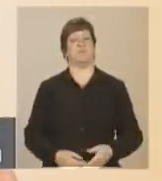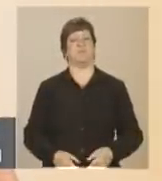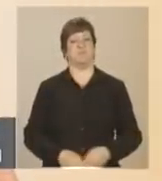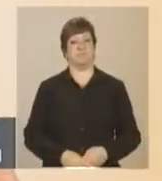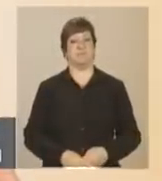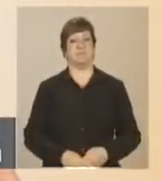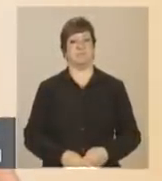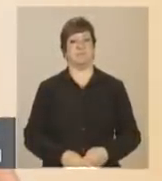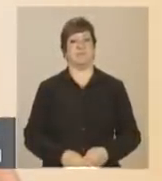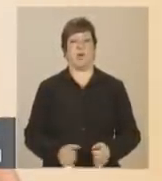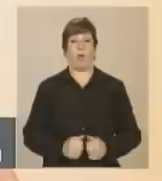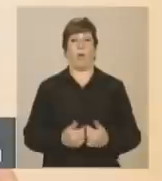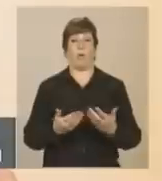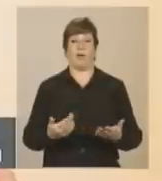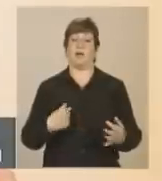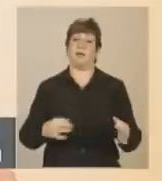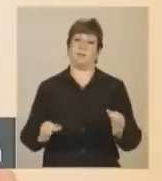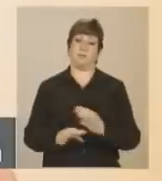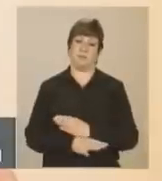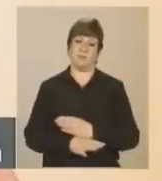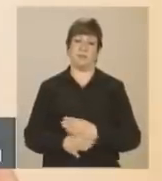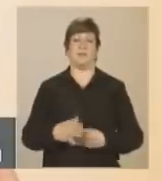E com isso eu encerro